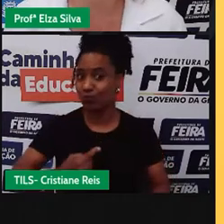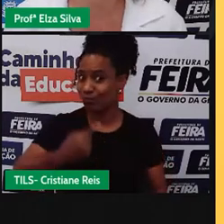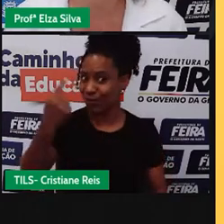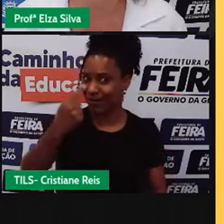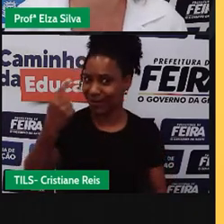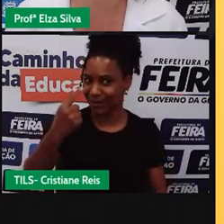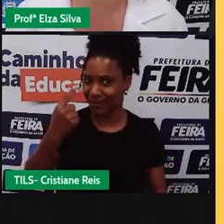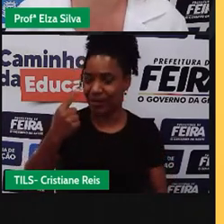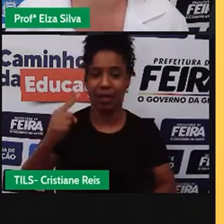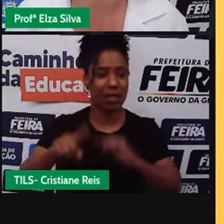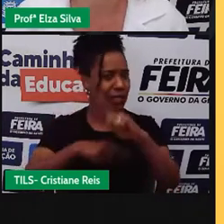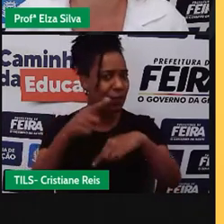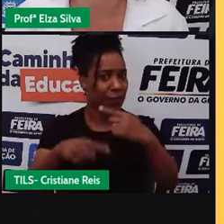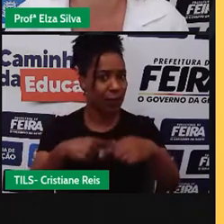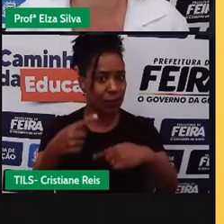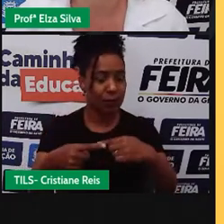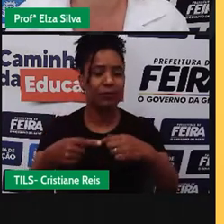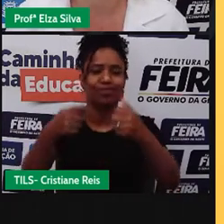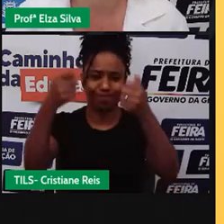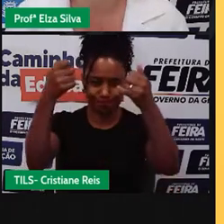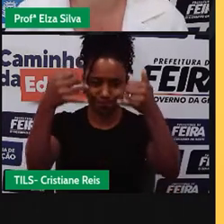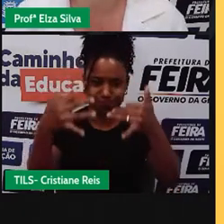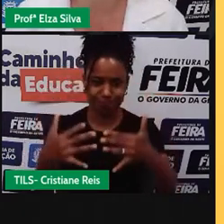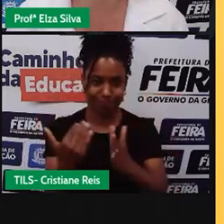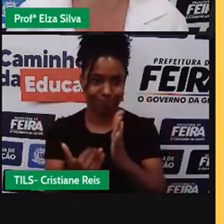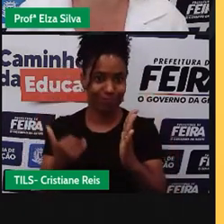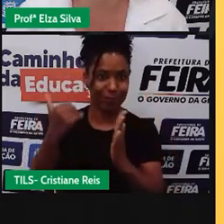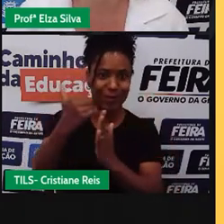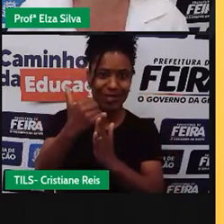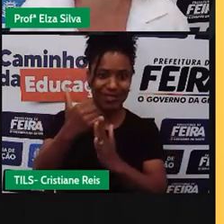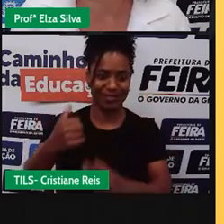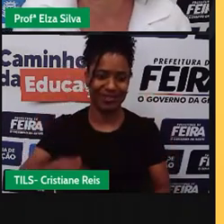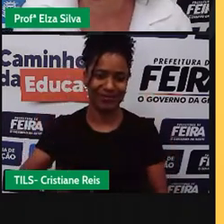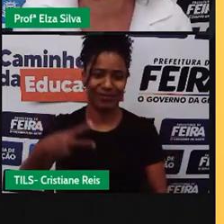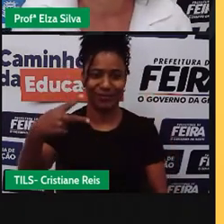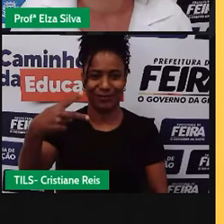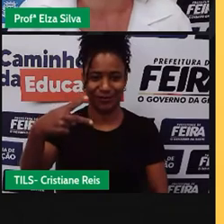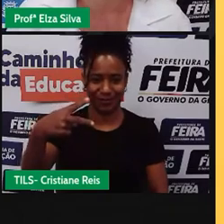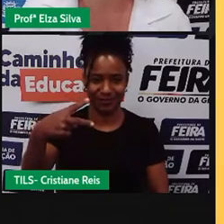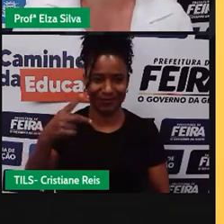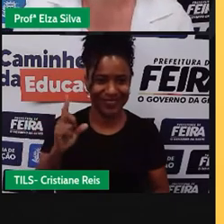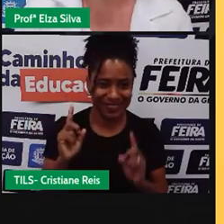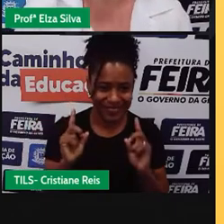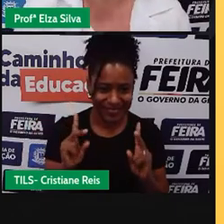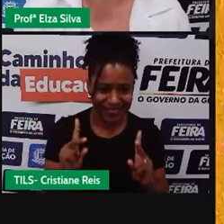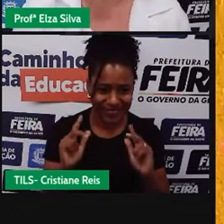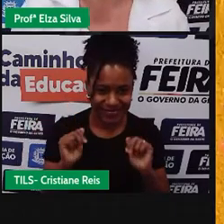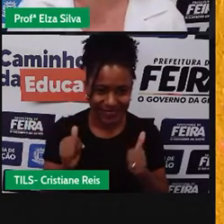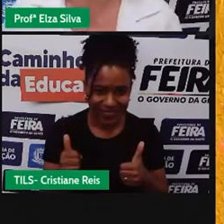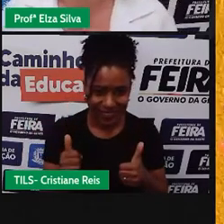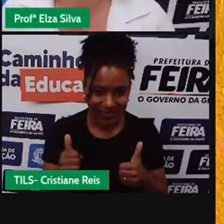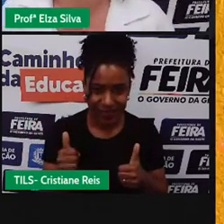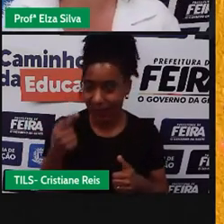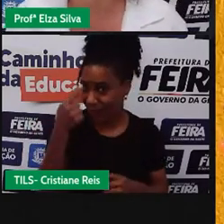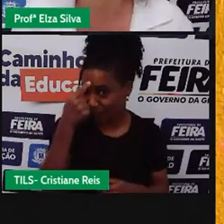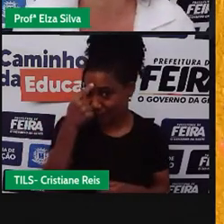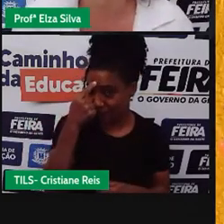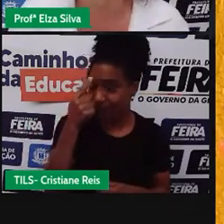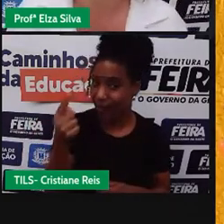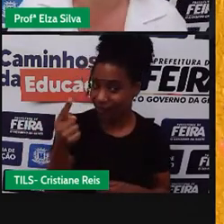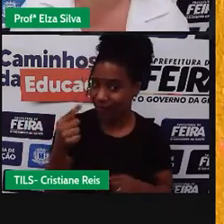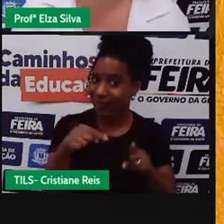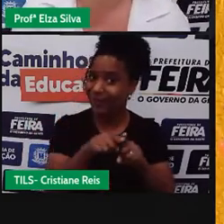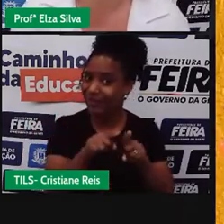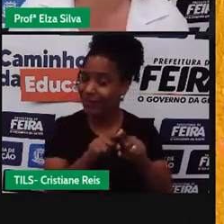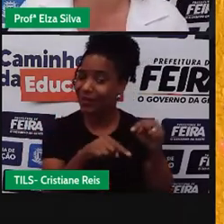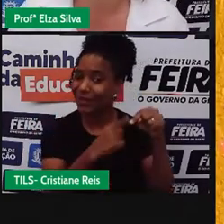dará continuidade a este tema. Ok, students? E aquelas dicas de organização também do